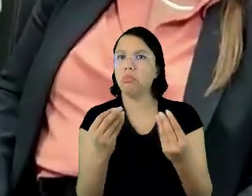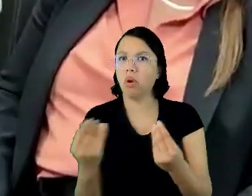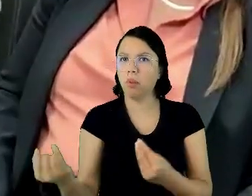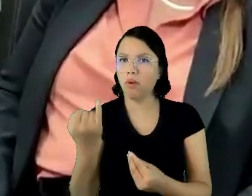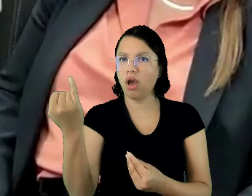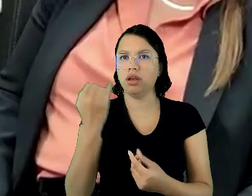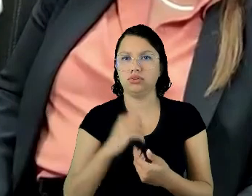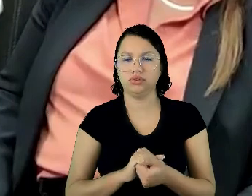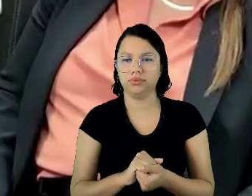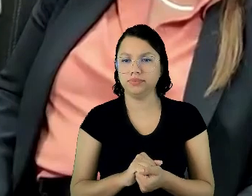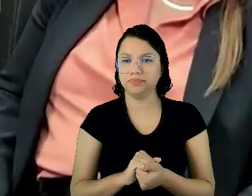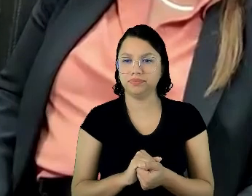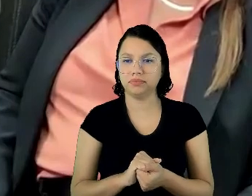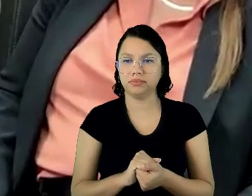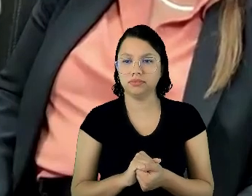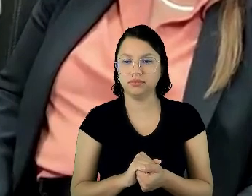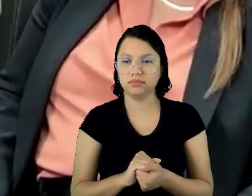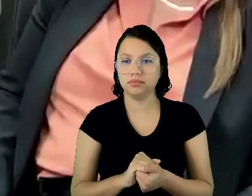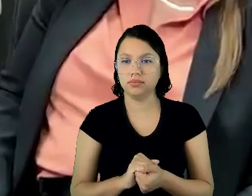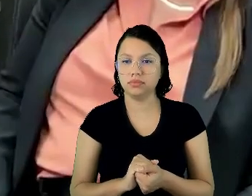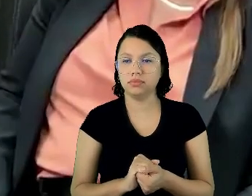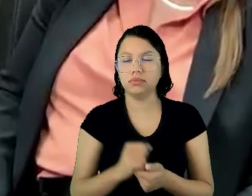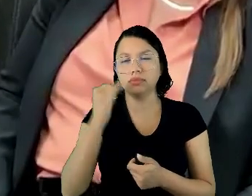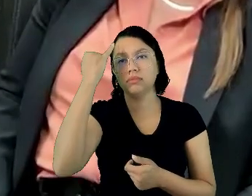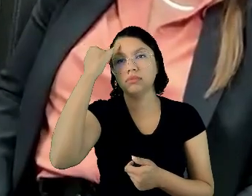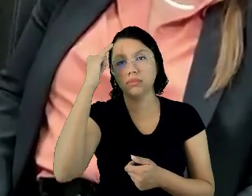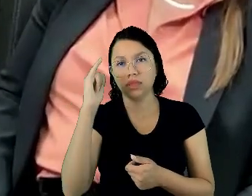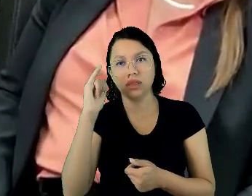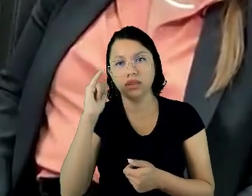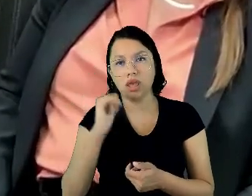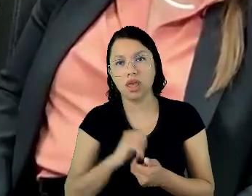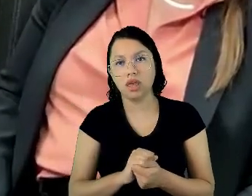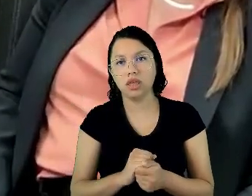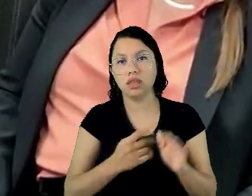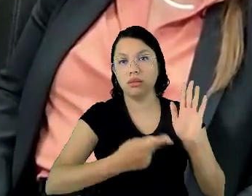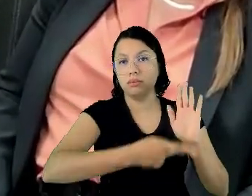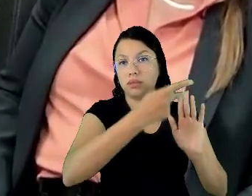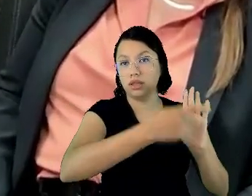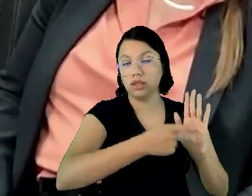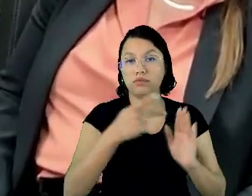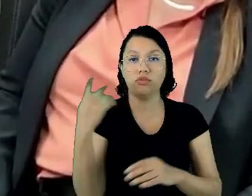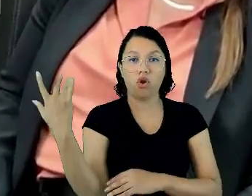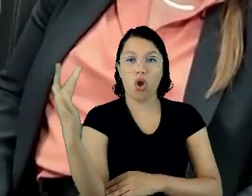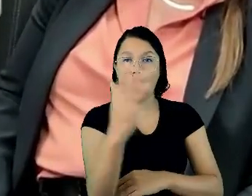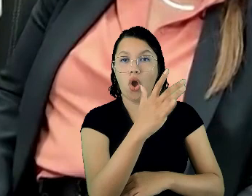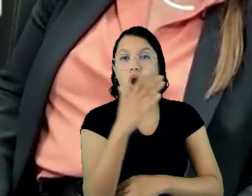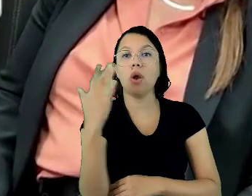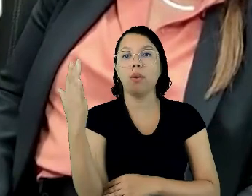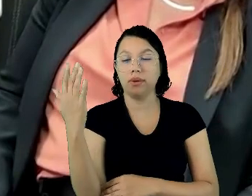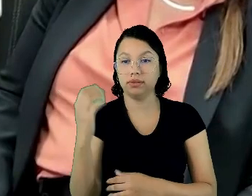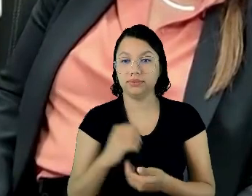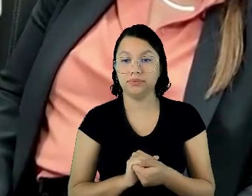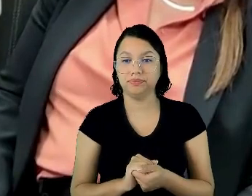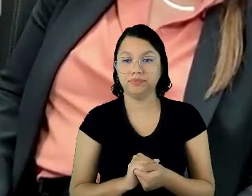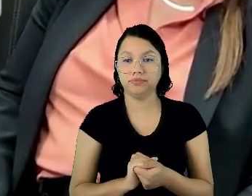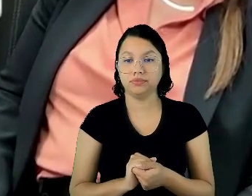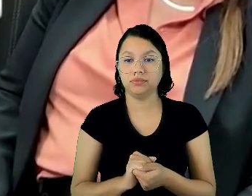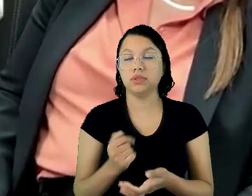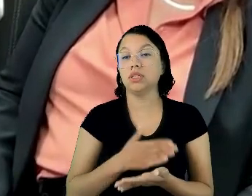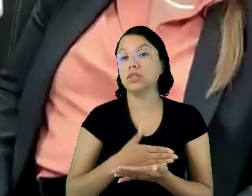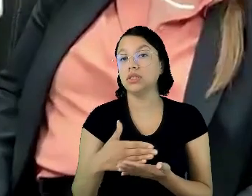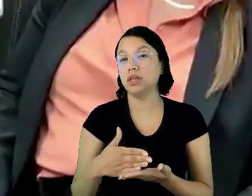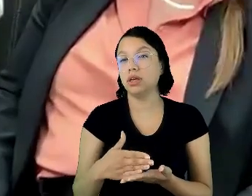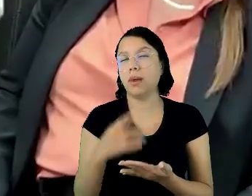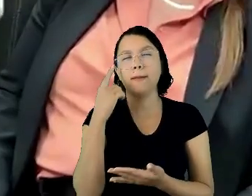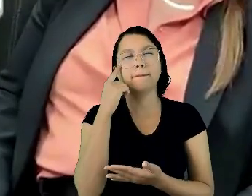A ideia da plataforma ambiental, que inicialmente foi pensada para os incêndios florestais